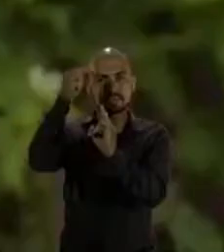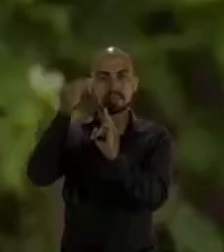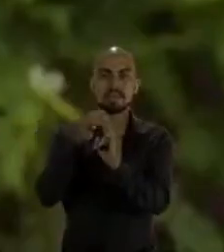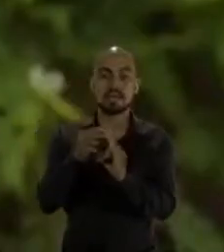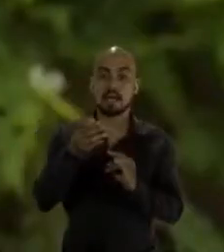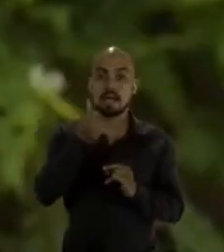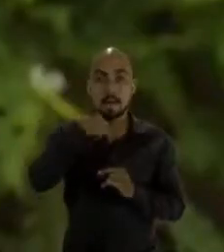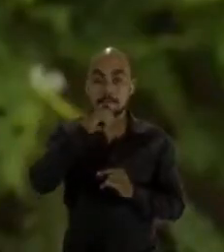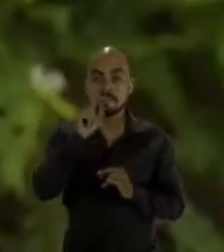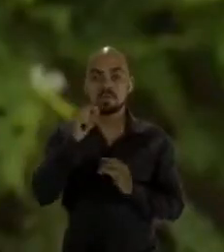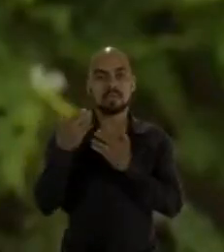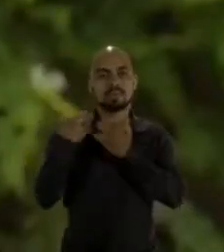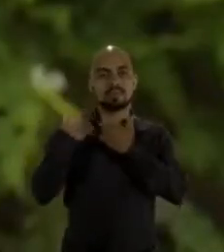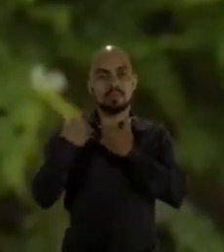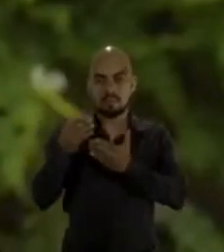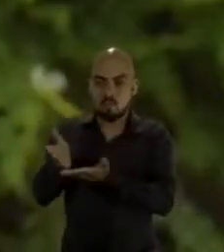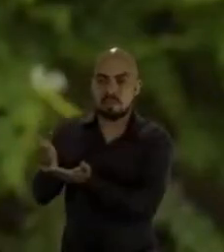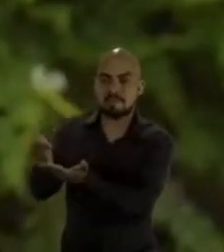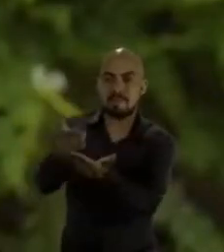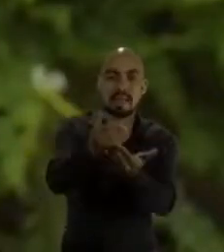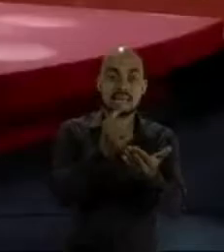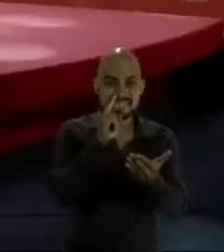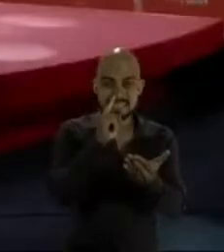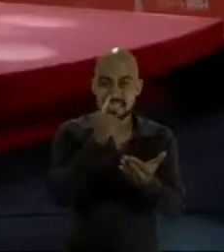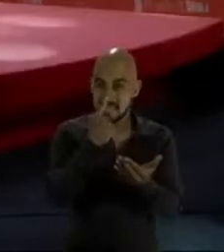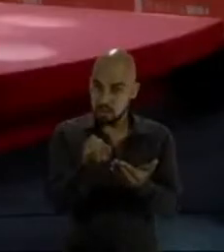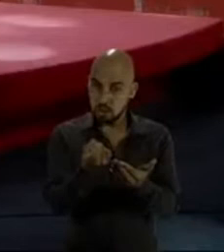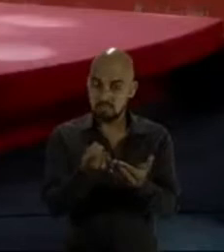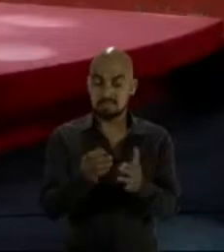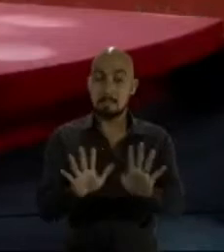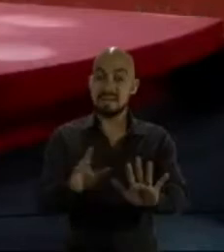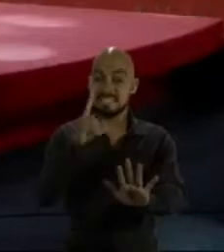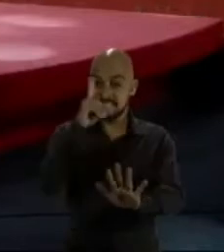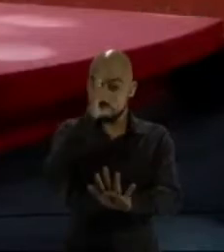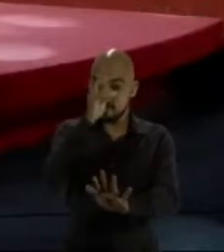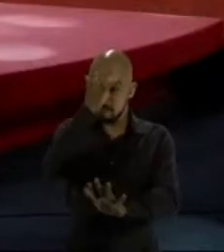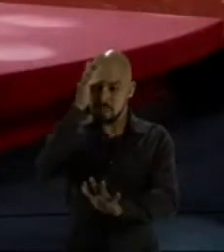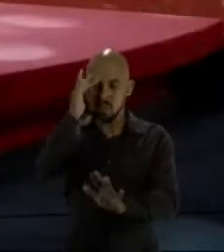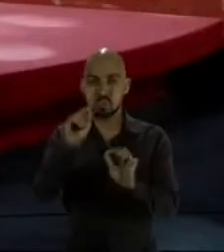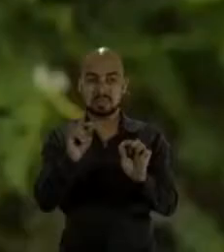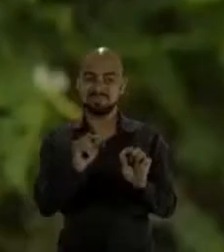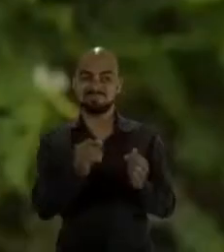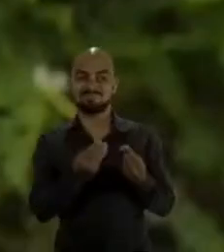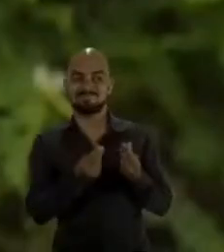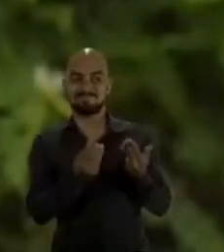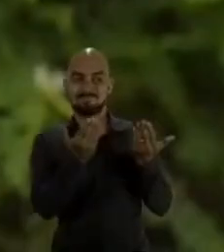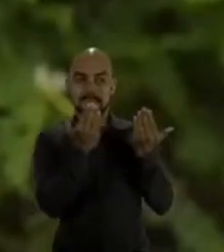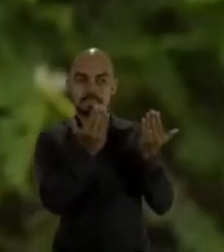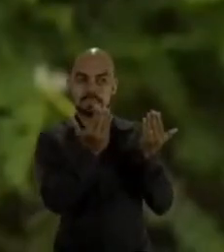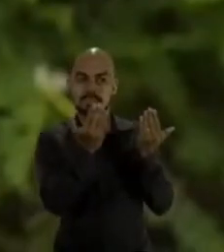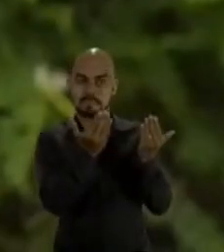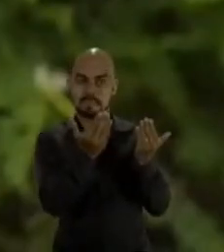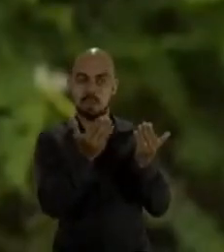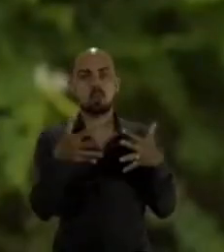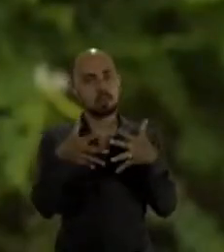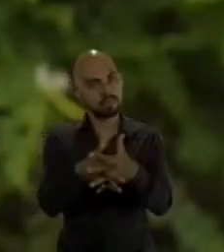coleta seletiva no nosso prédio. Ah, que lindo! E foi difícil. As pessoas têm uma resistência, né? É difícil. Muito. Então, assim,